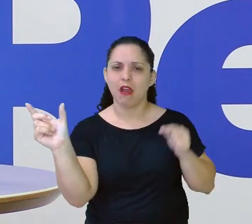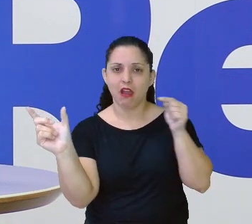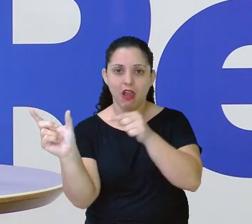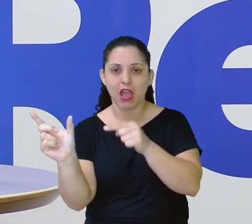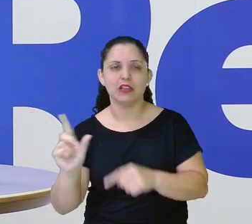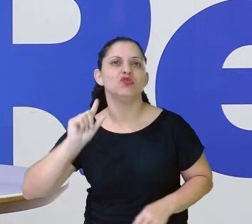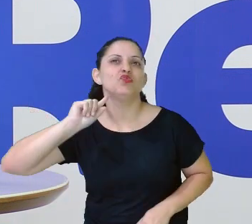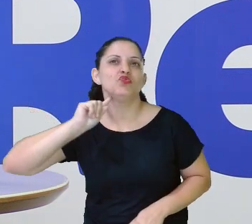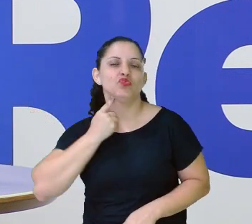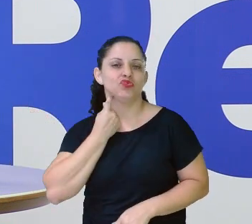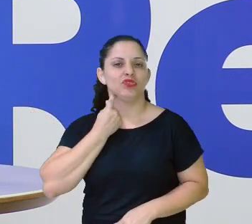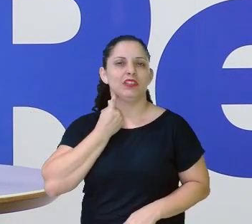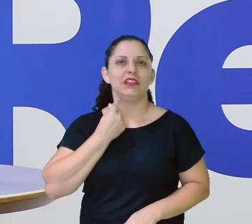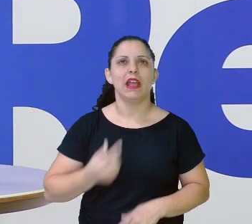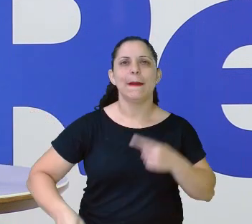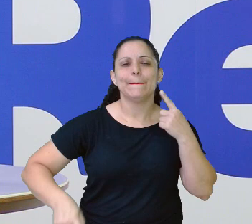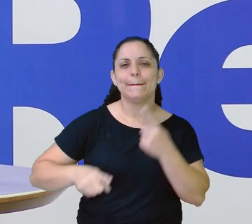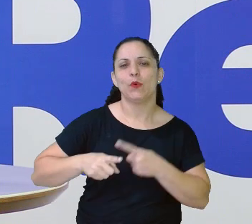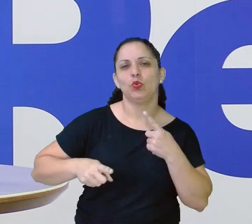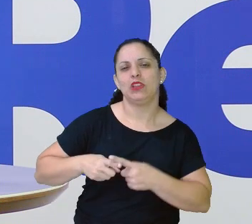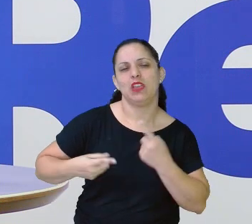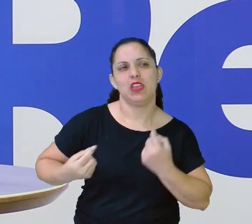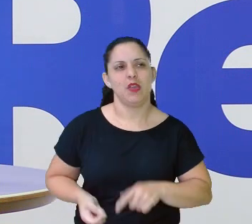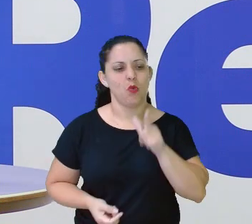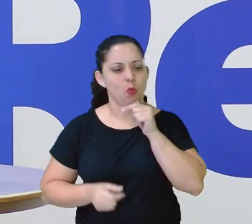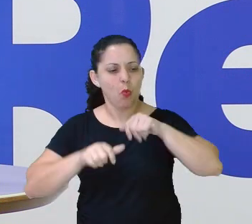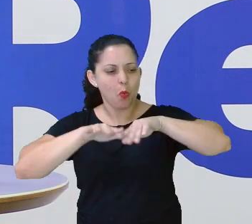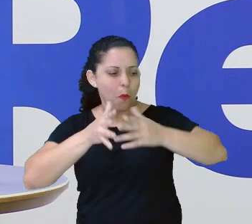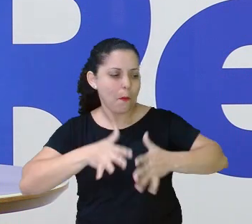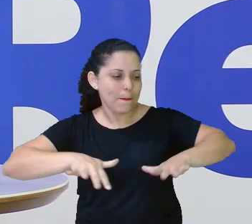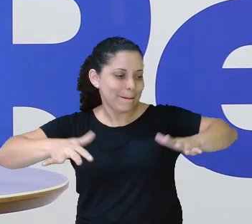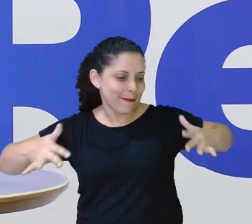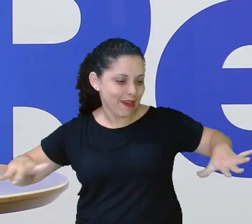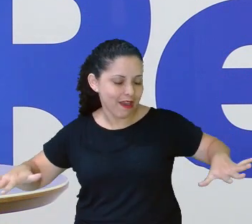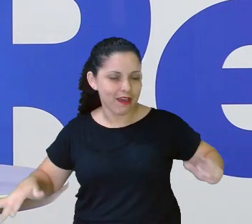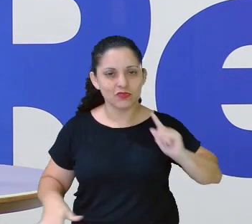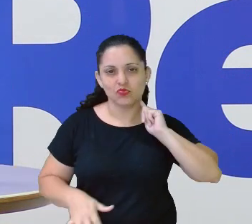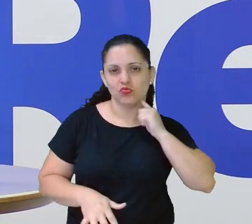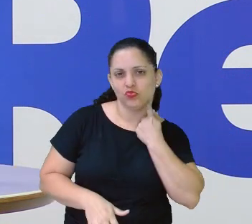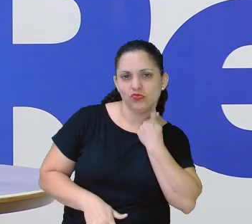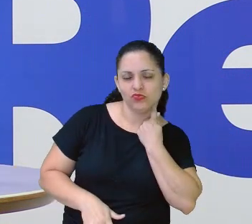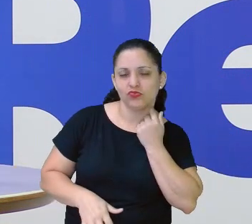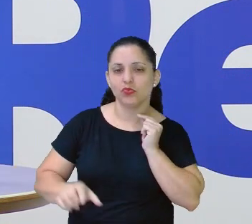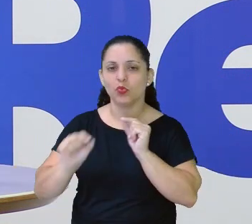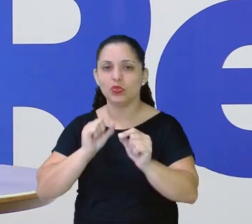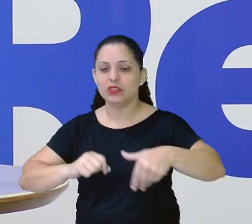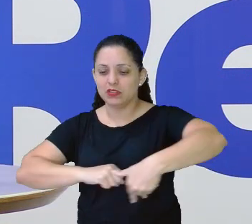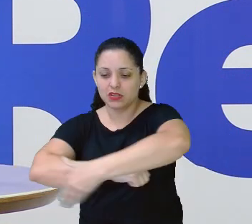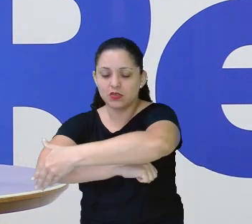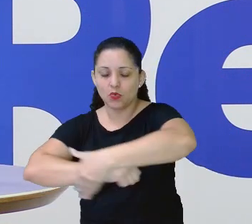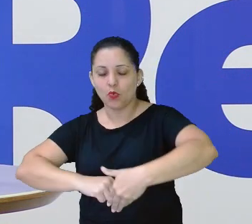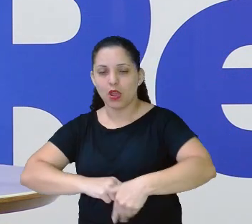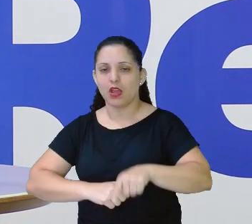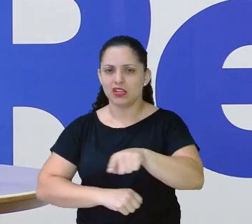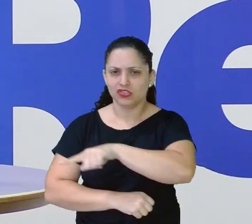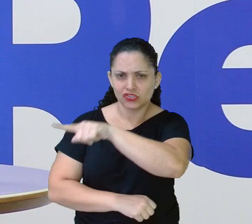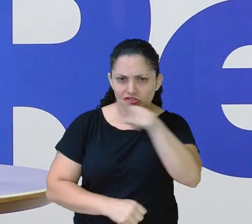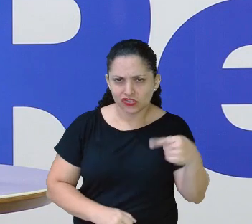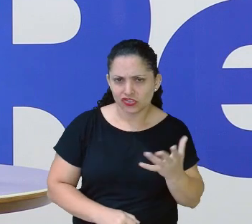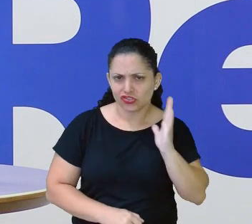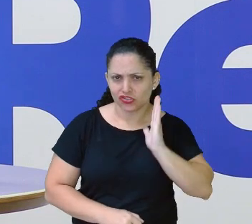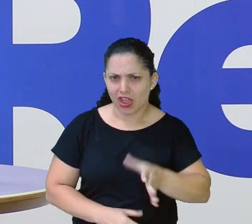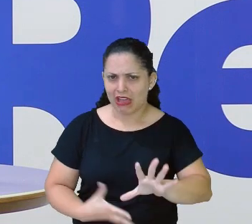a poluição, por causa dos mares, mas vocês já pararam para pensar ou já se colocaram nessa